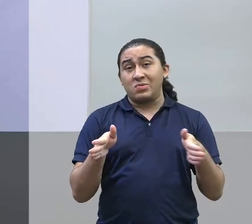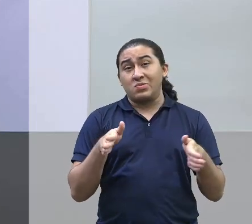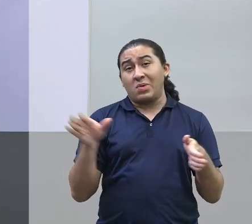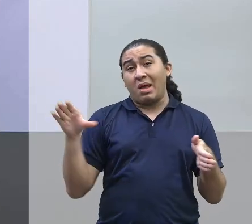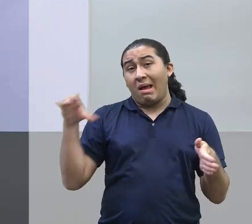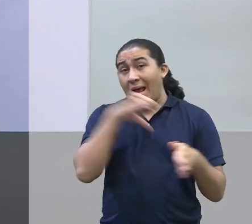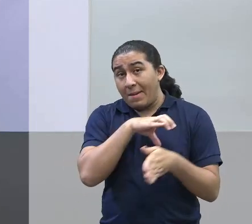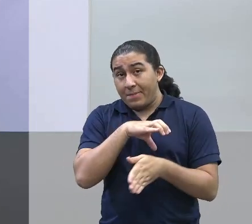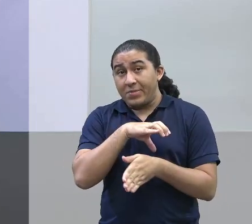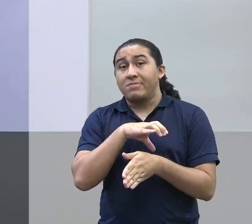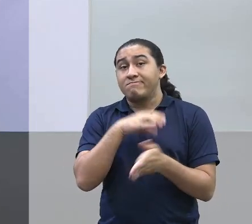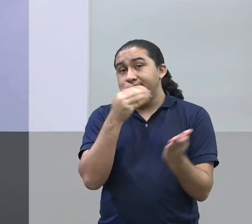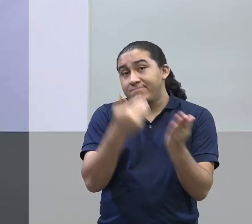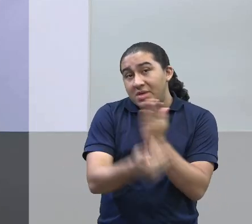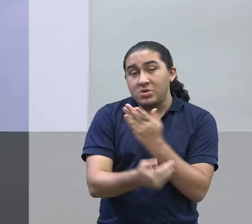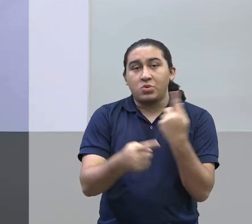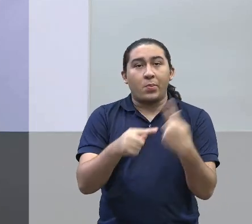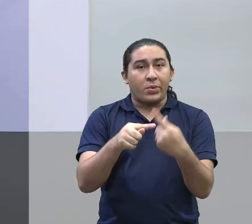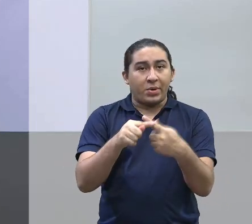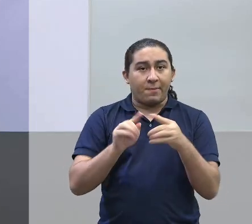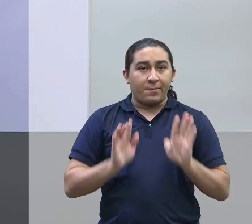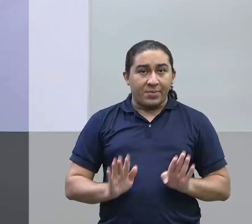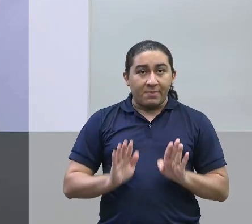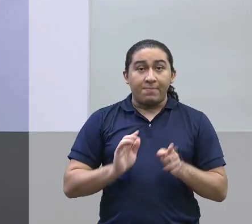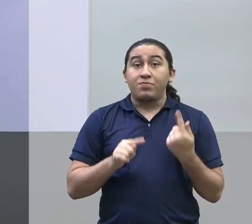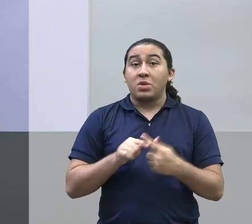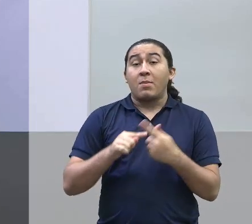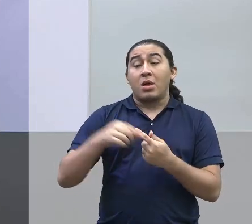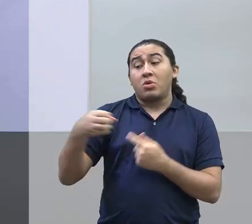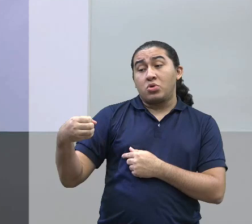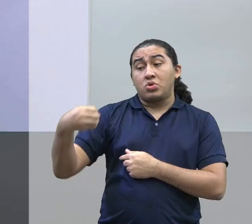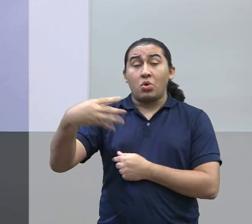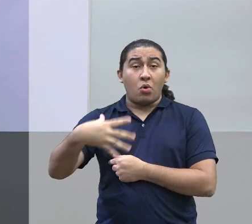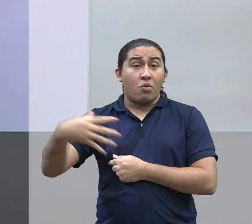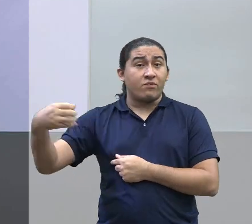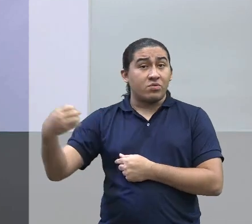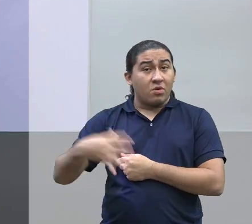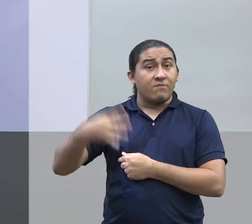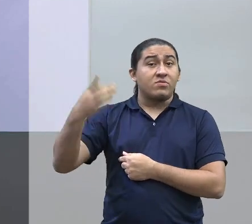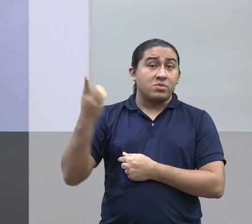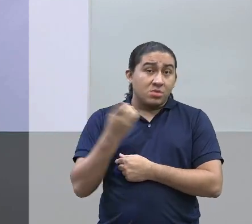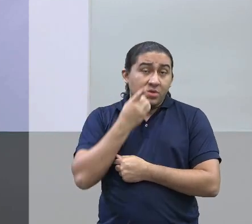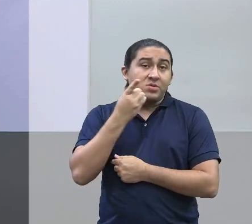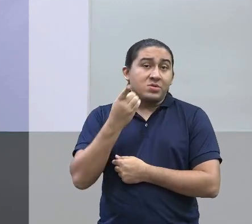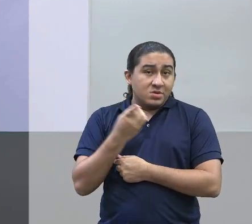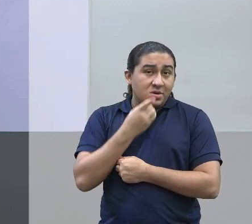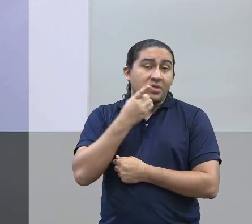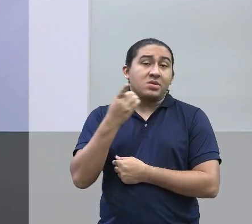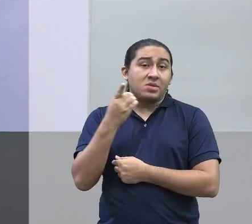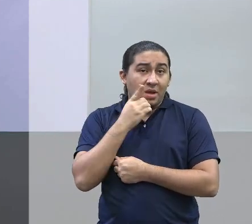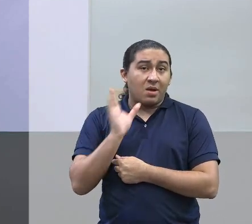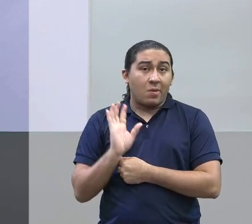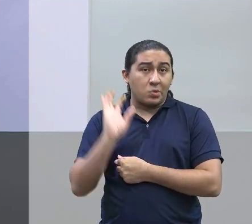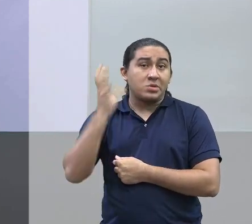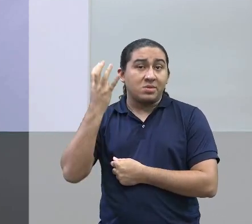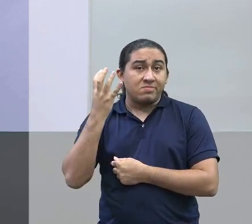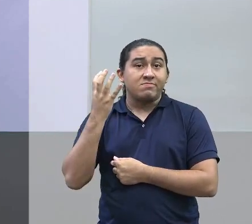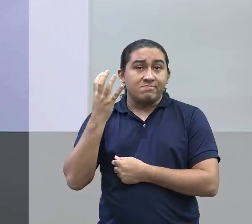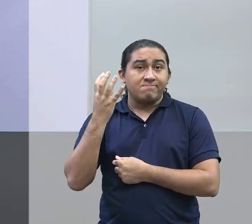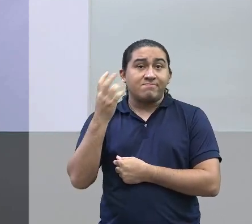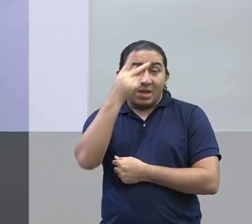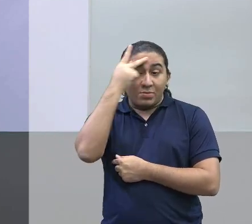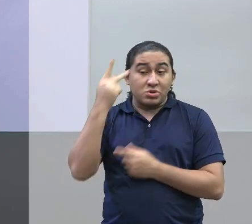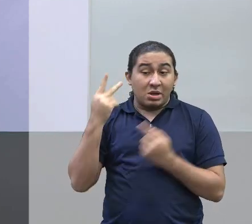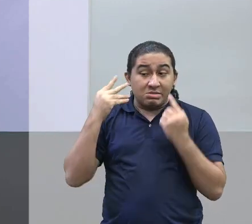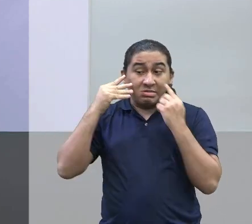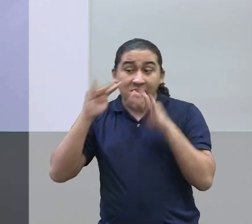ter importância. Por quê? Porque novos fatos, novos acontecimentos vão chamar a atenção. Precisam